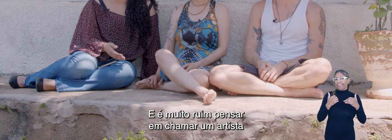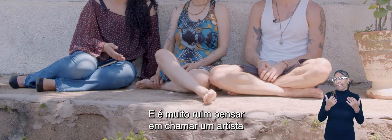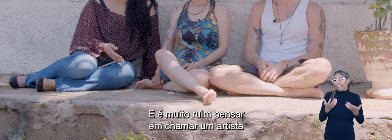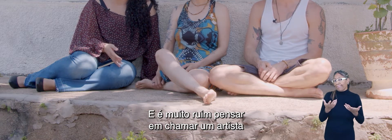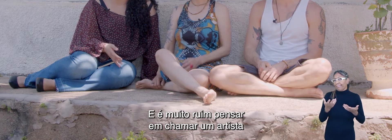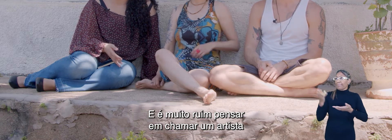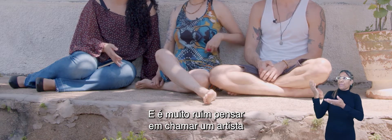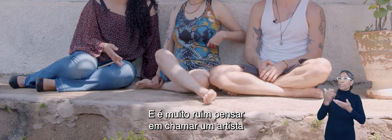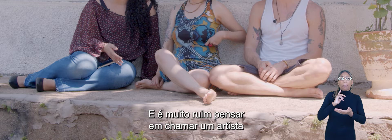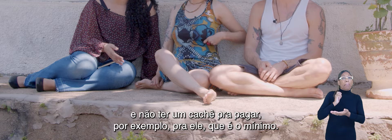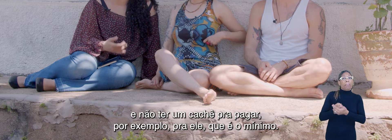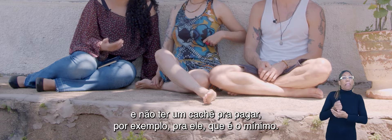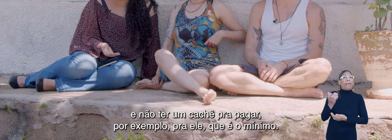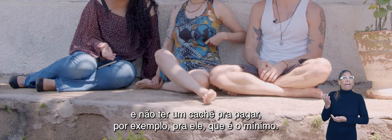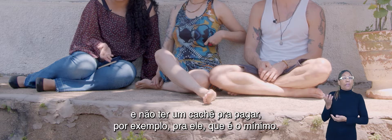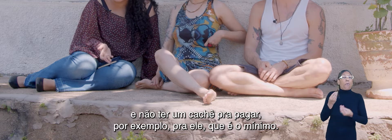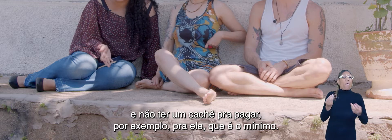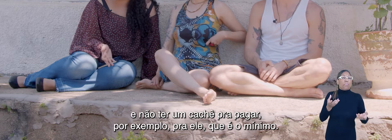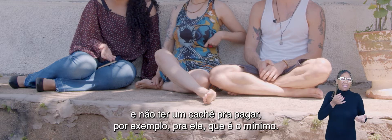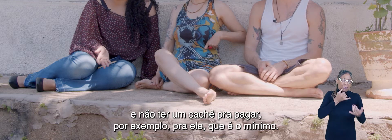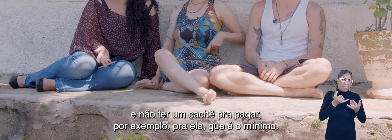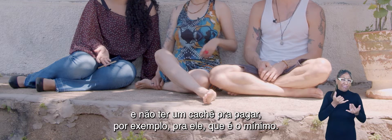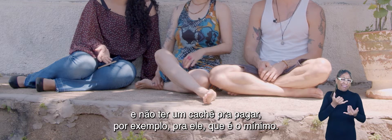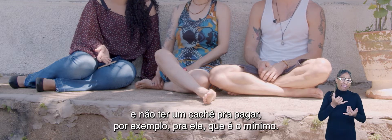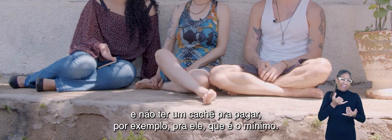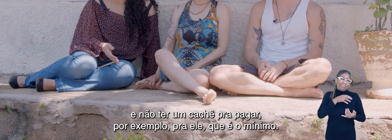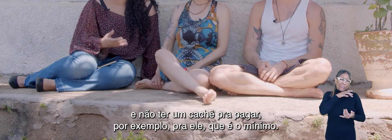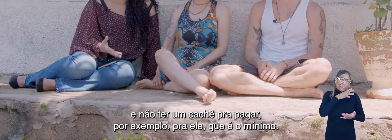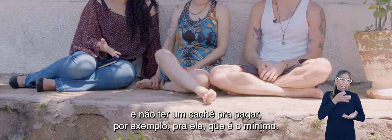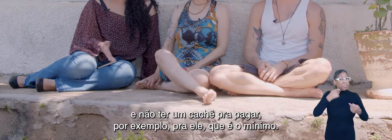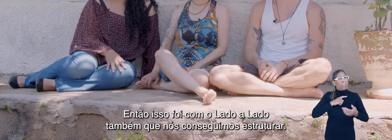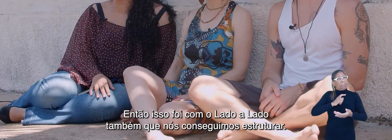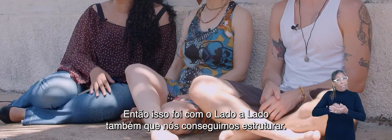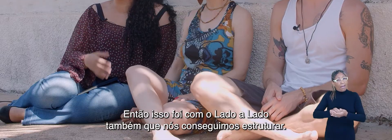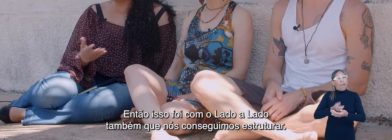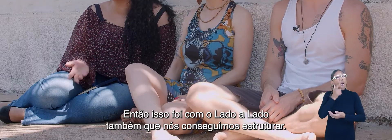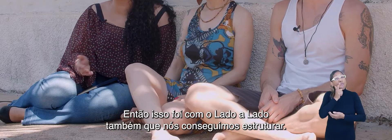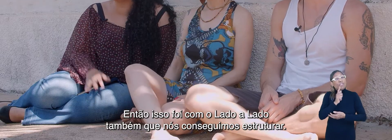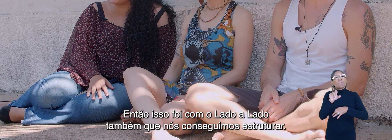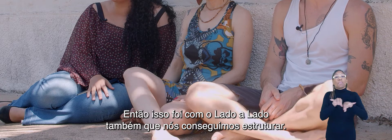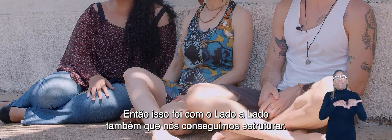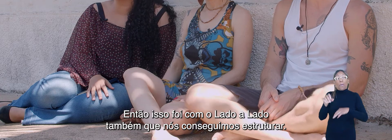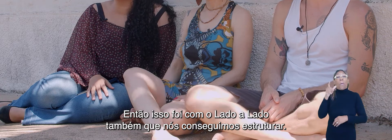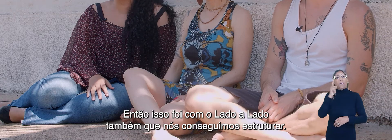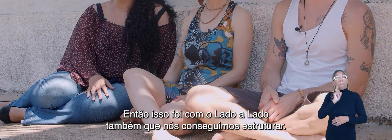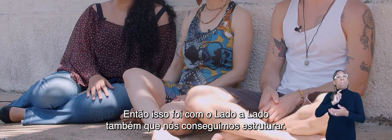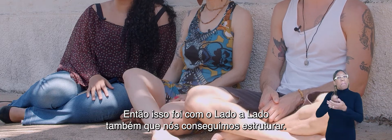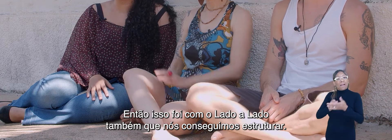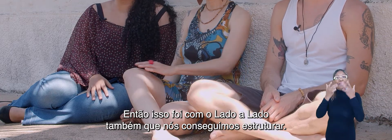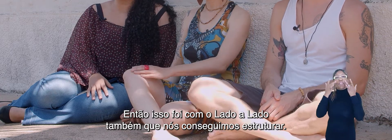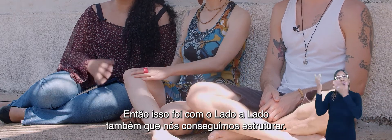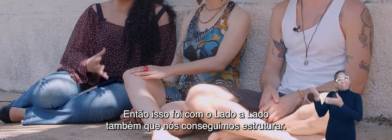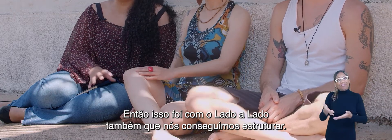ruim pensar em chamar um artista e não ter um cachê para pagar, por exemplo, para ele, né? Que é o mínimo. Então, isso foi com a Lado a Lado também